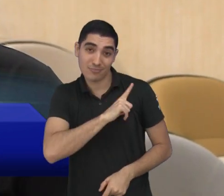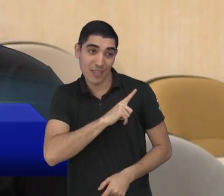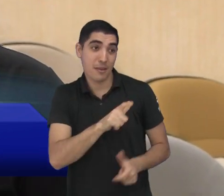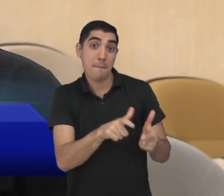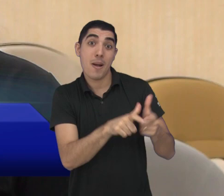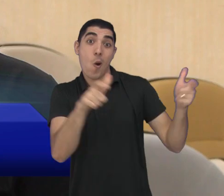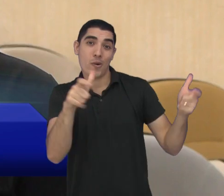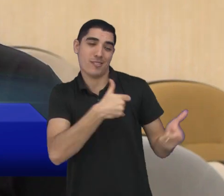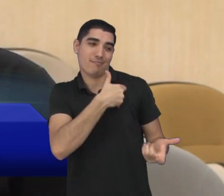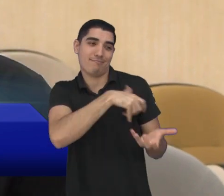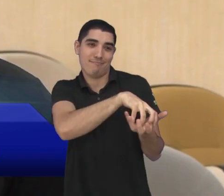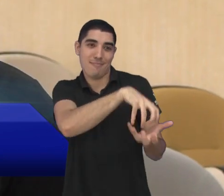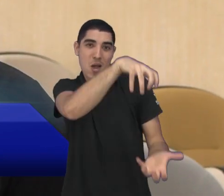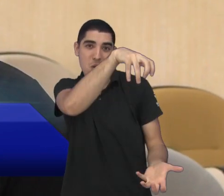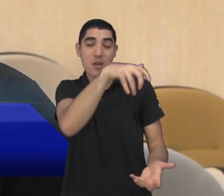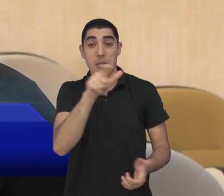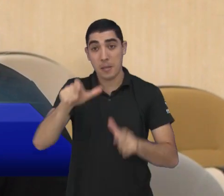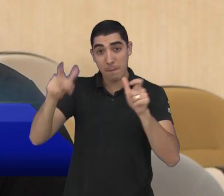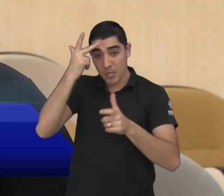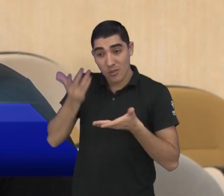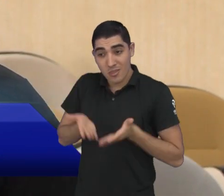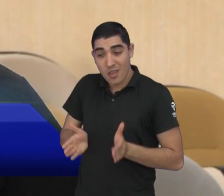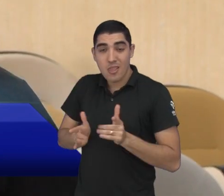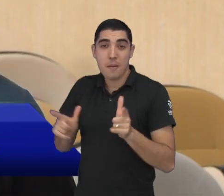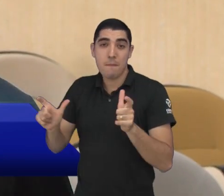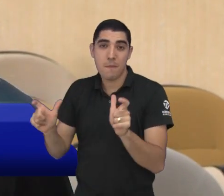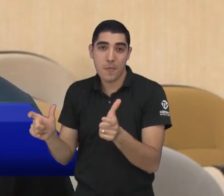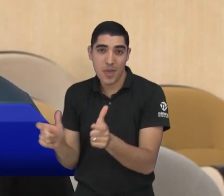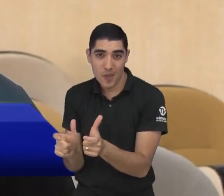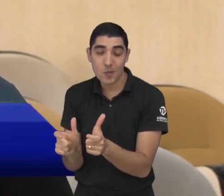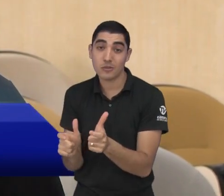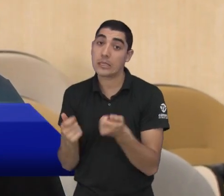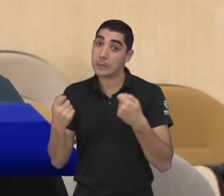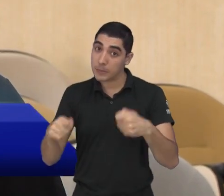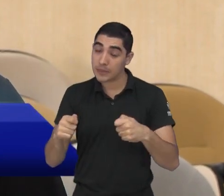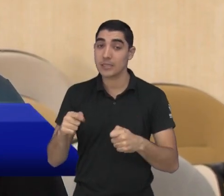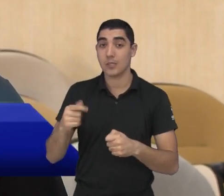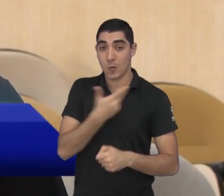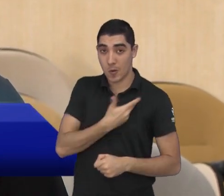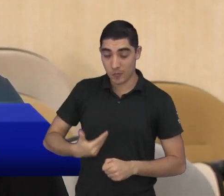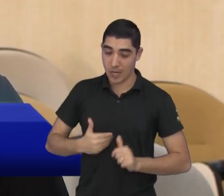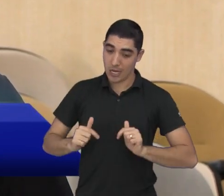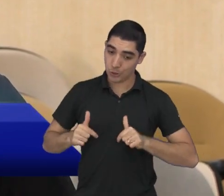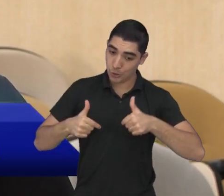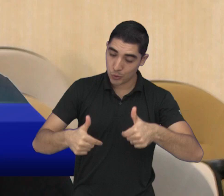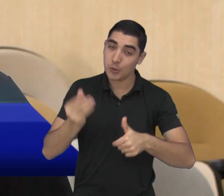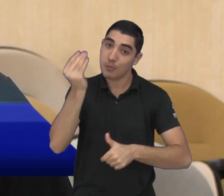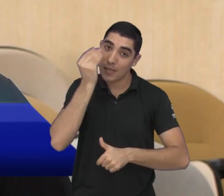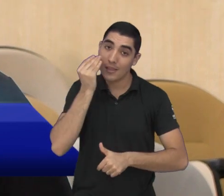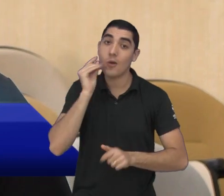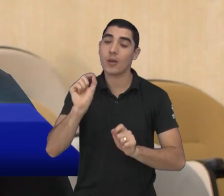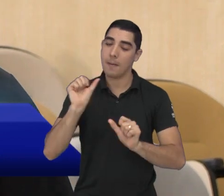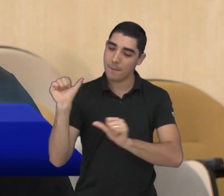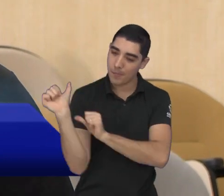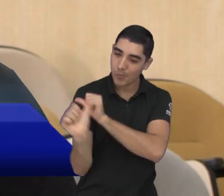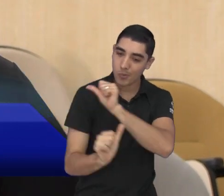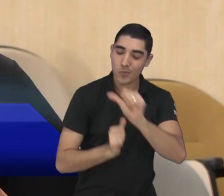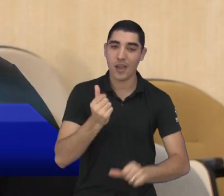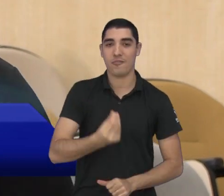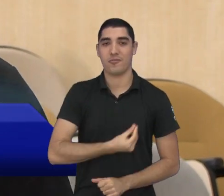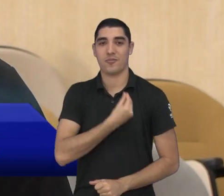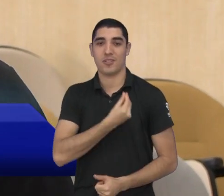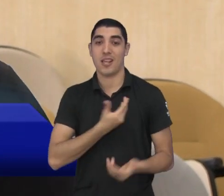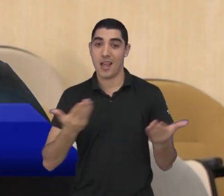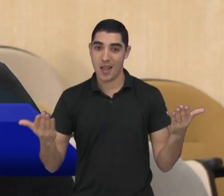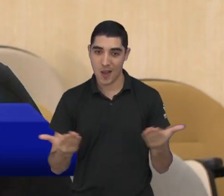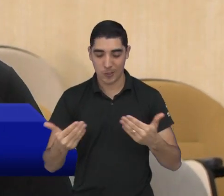envelhecendo, está nascendo menos gente no Brasil, então são necessárias políticas públicas para a gente readequar, né, o nosso modo